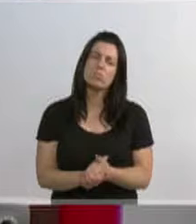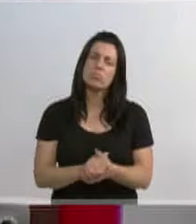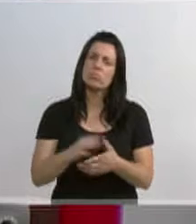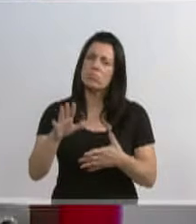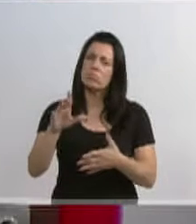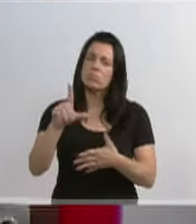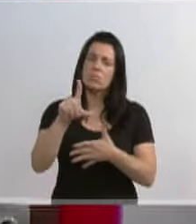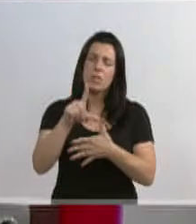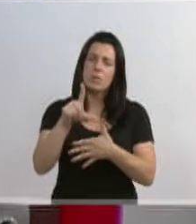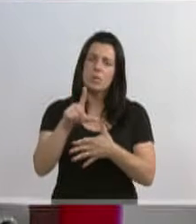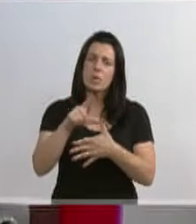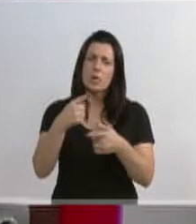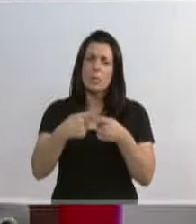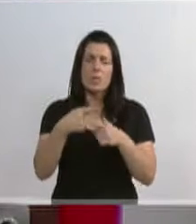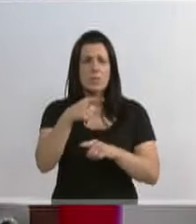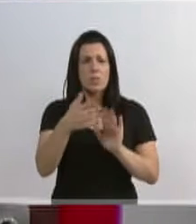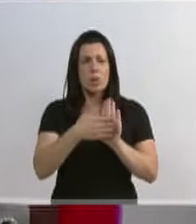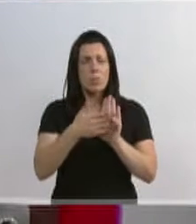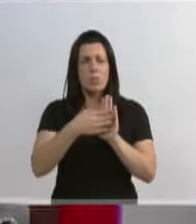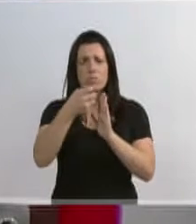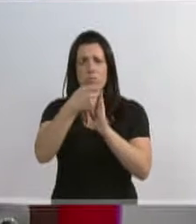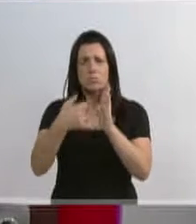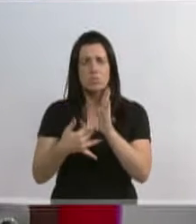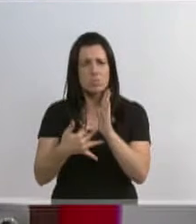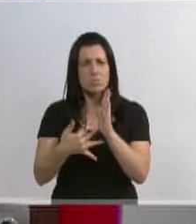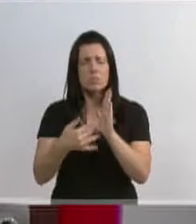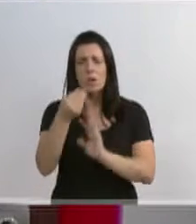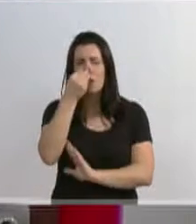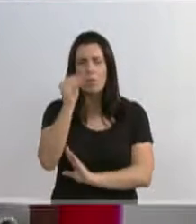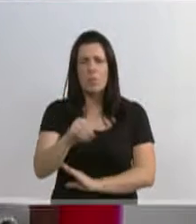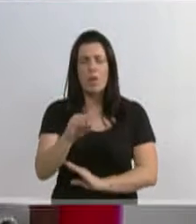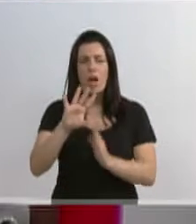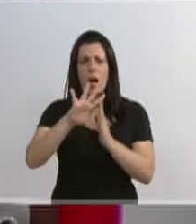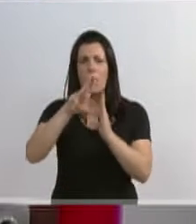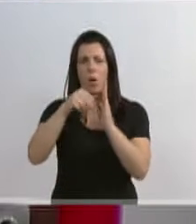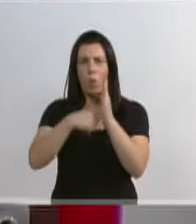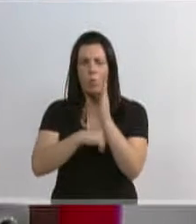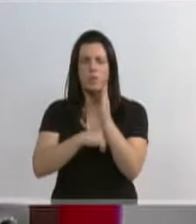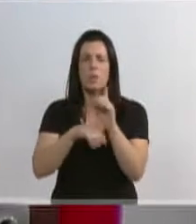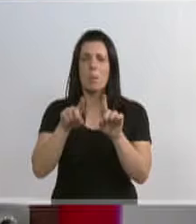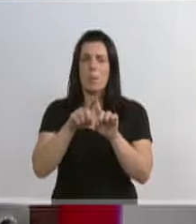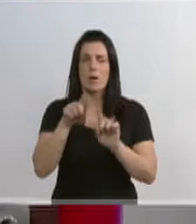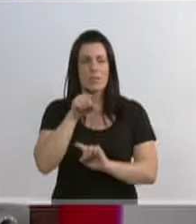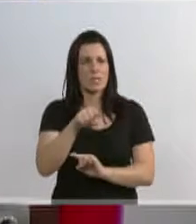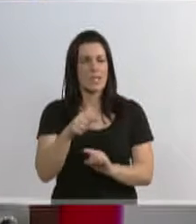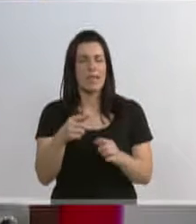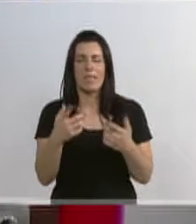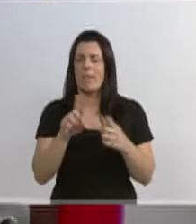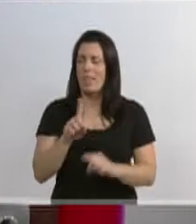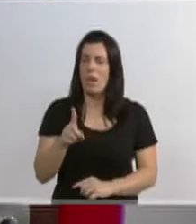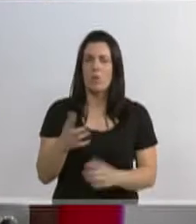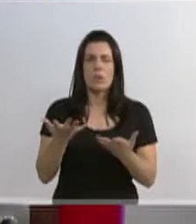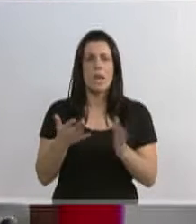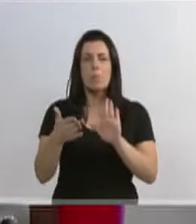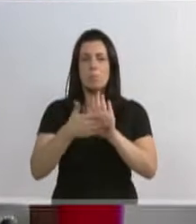Por que o senhor não propõe uma moção de repúdio à corrupção? Mas não, o senhor quer propor uma moção de